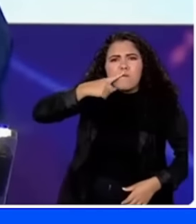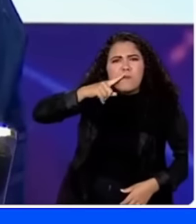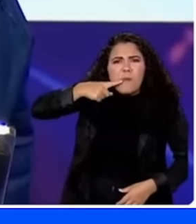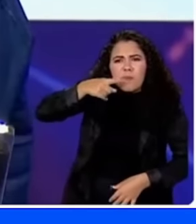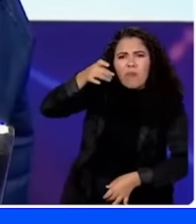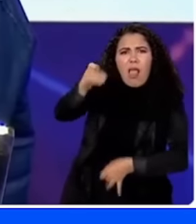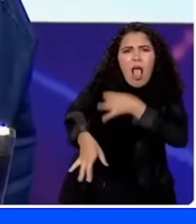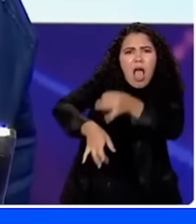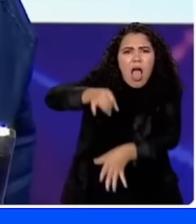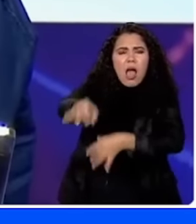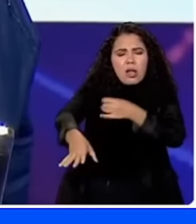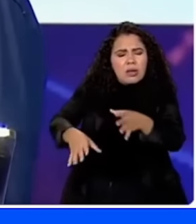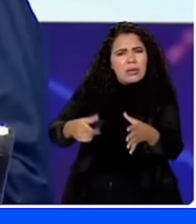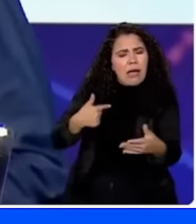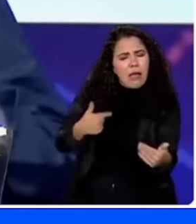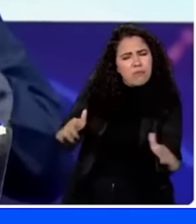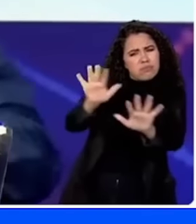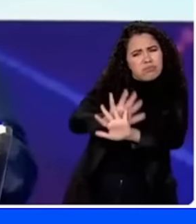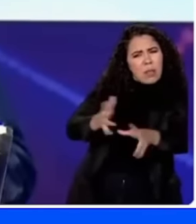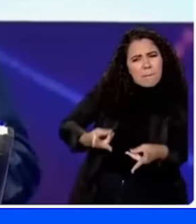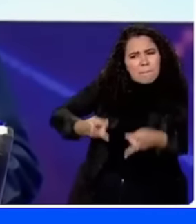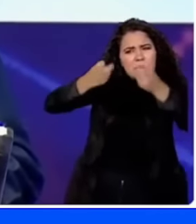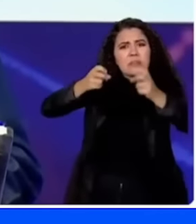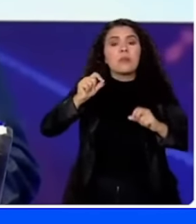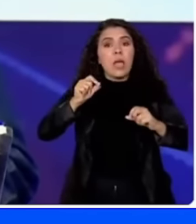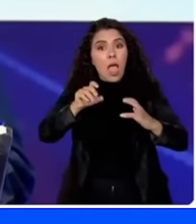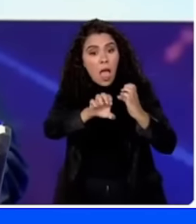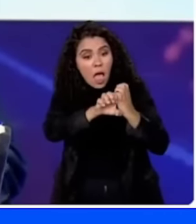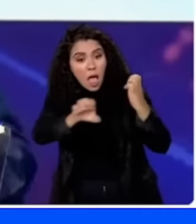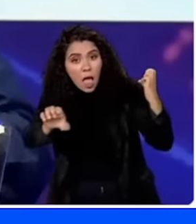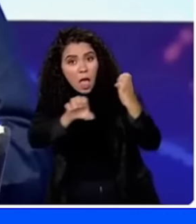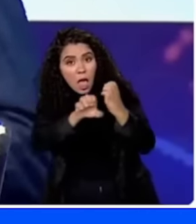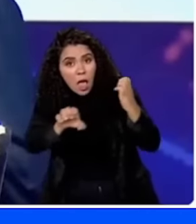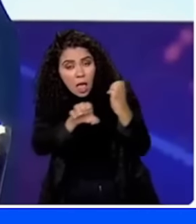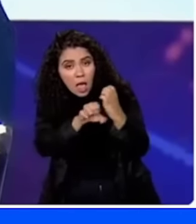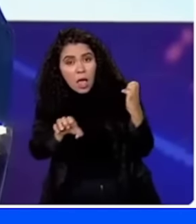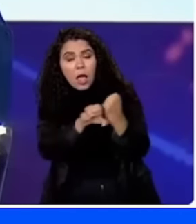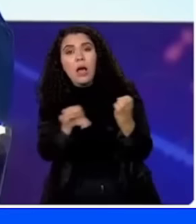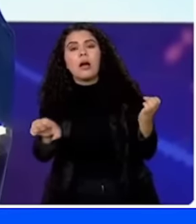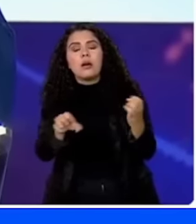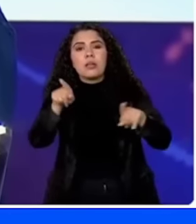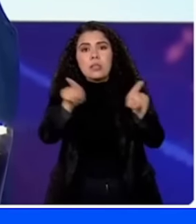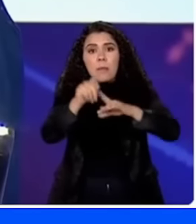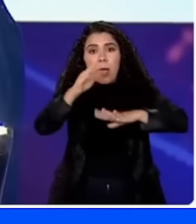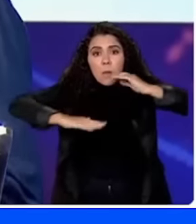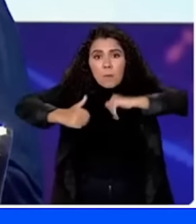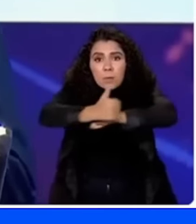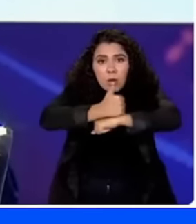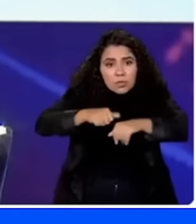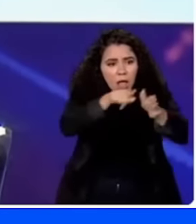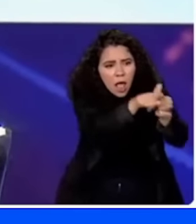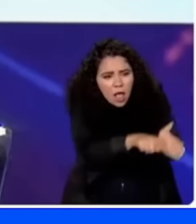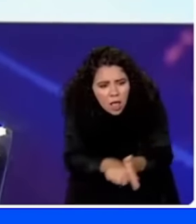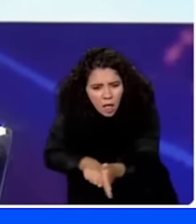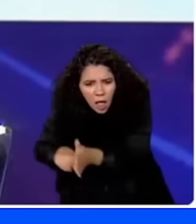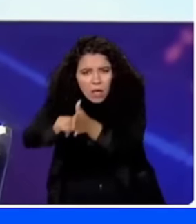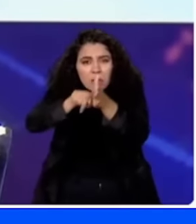fico percebendo que a nossa engenharia, que os nossos pesquisadores